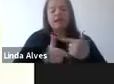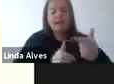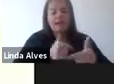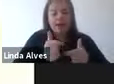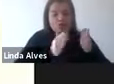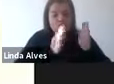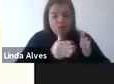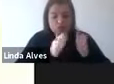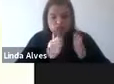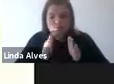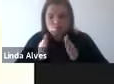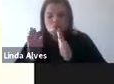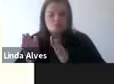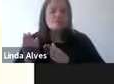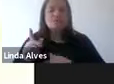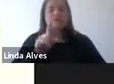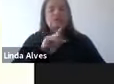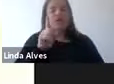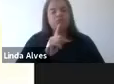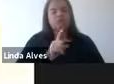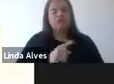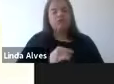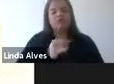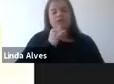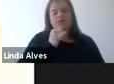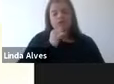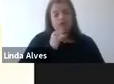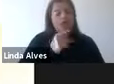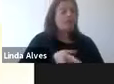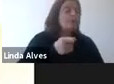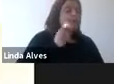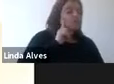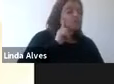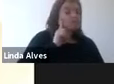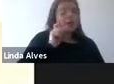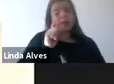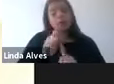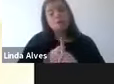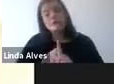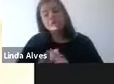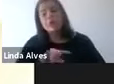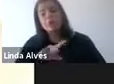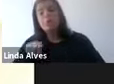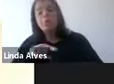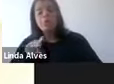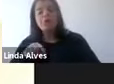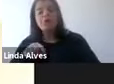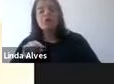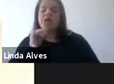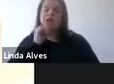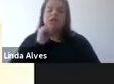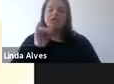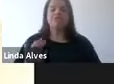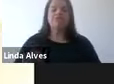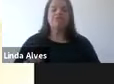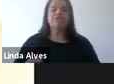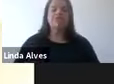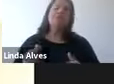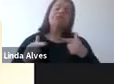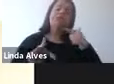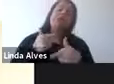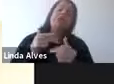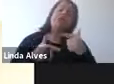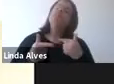sequencialmente, ele trabalha em períodos, por dia, por mês ou por hora. Ele pode ser chamado para